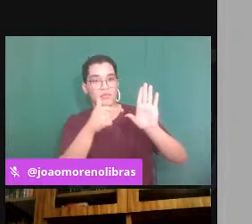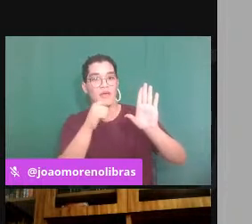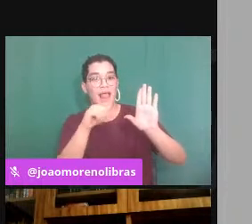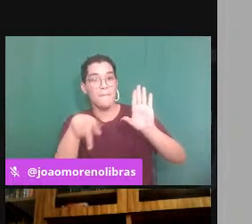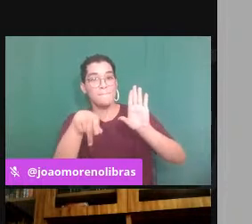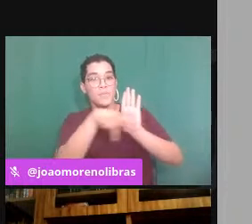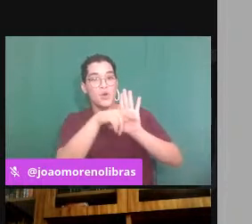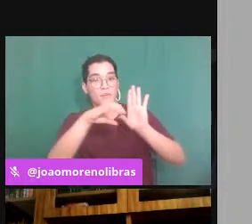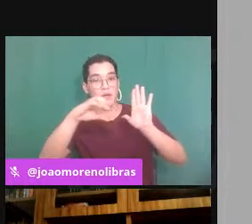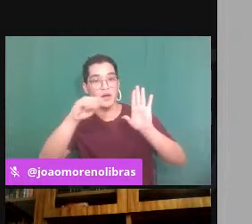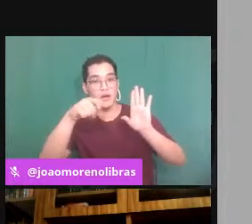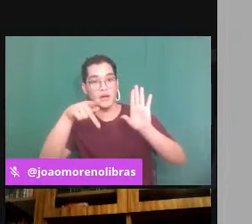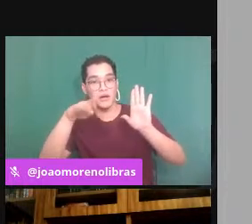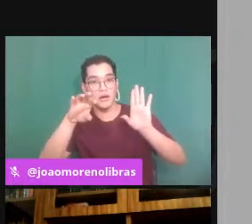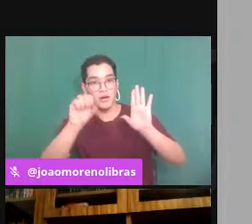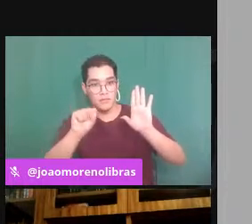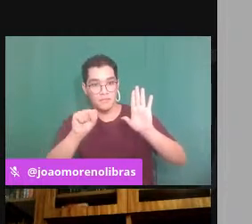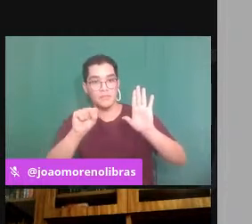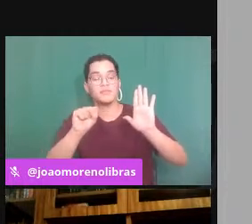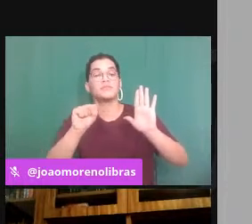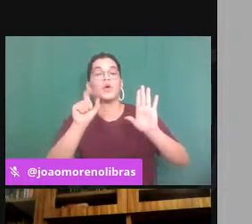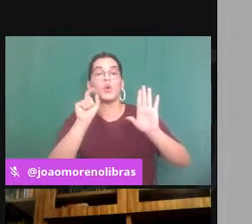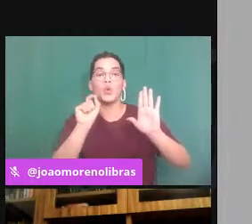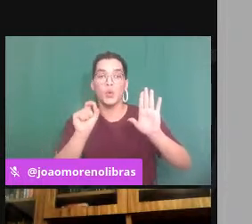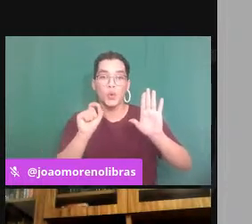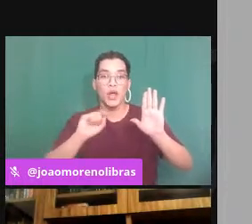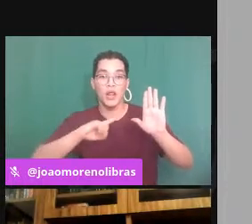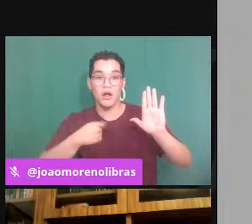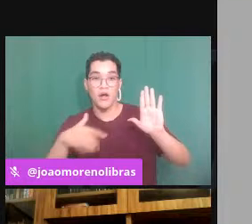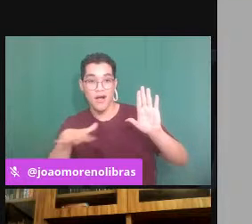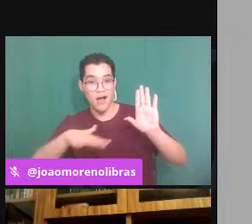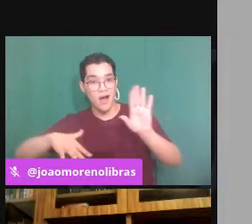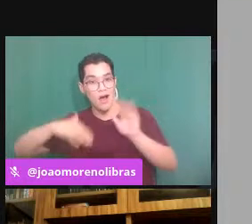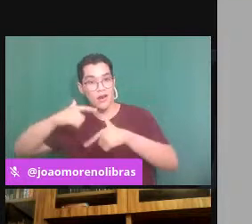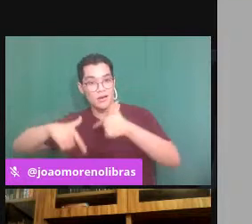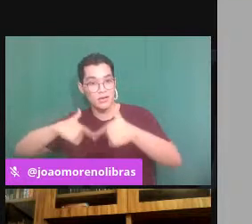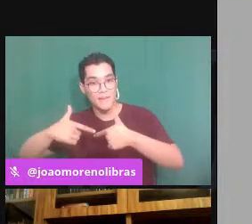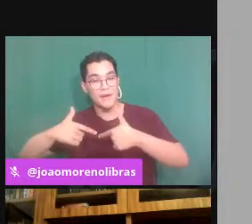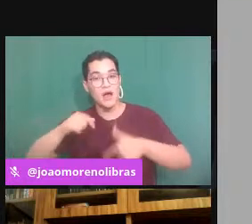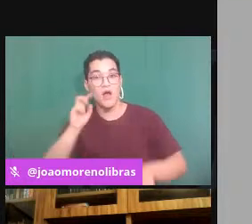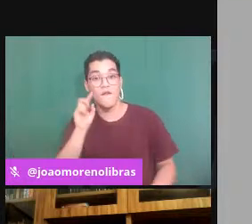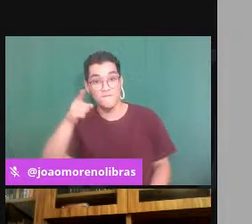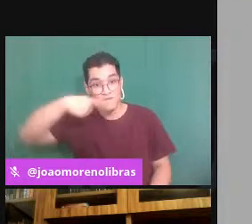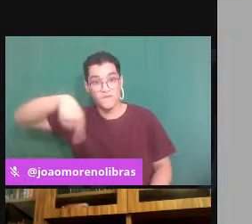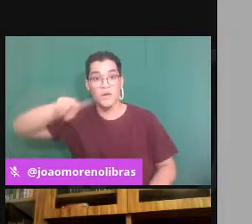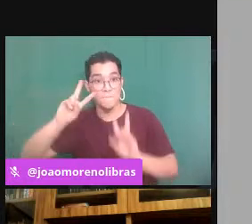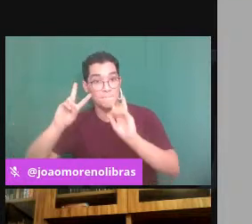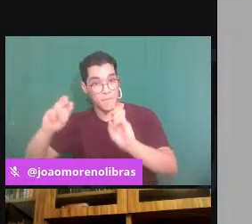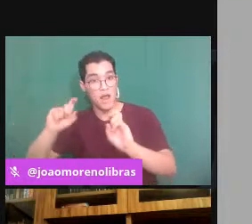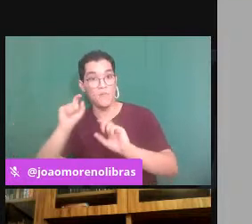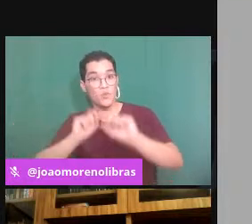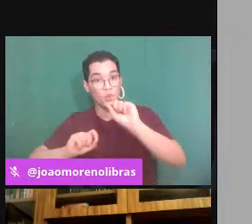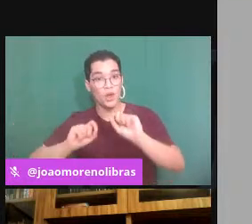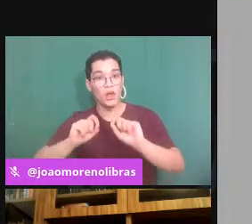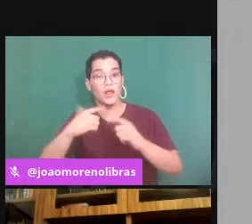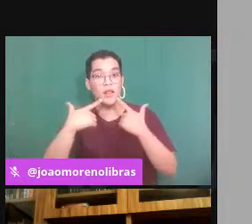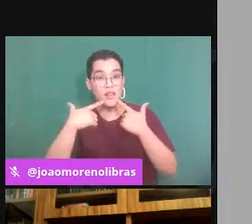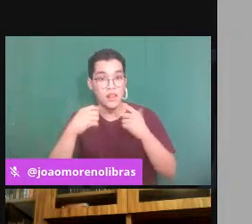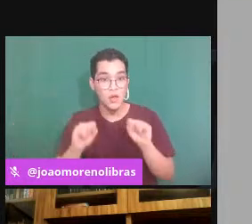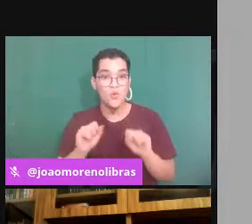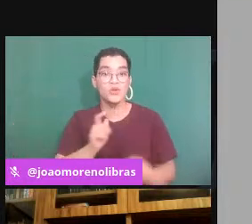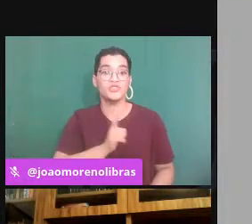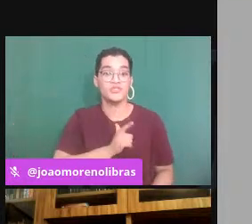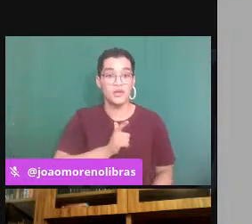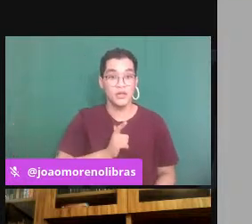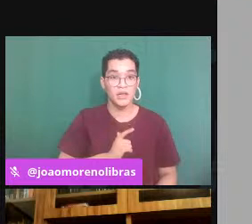da nossa área de trabalho. E vocês estão vendo aí que, na linguística, nós temos aí